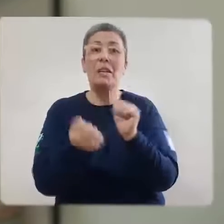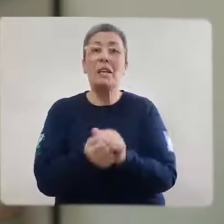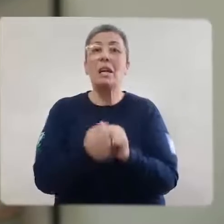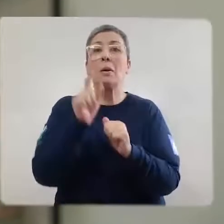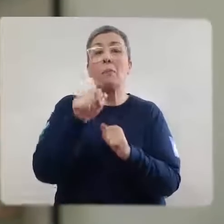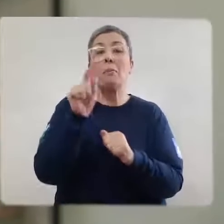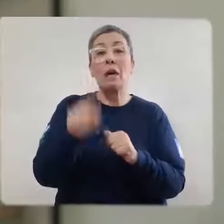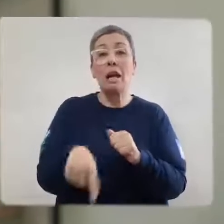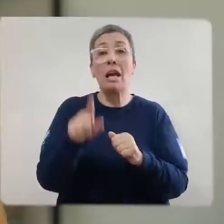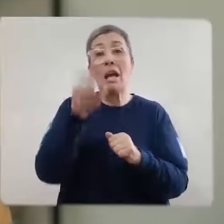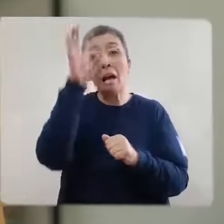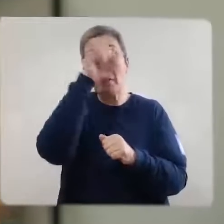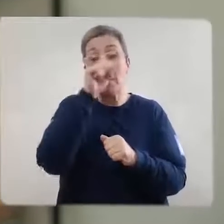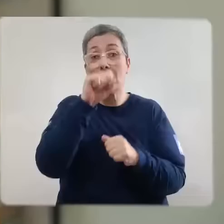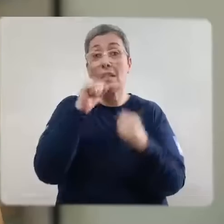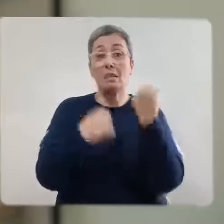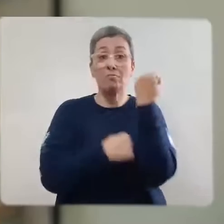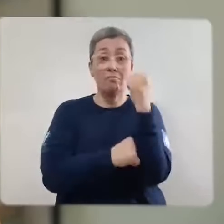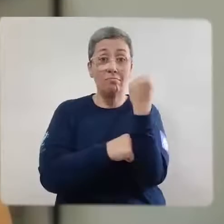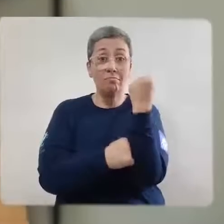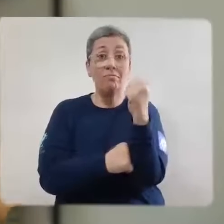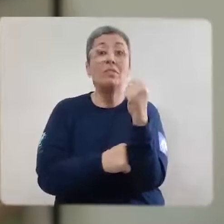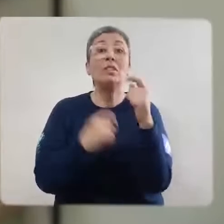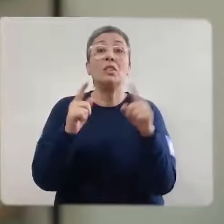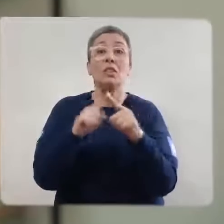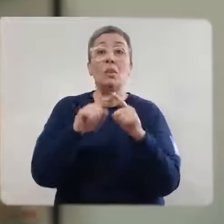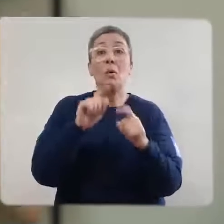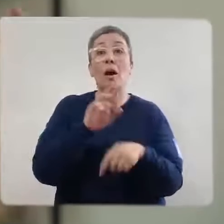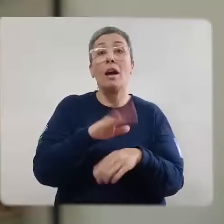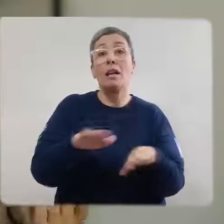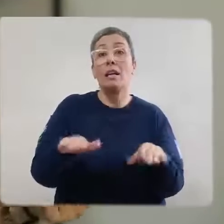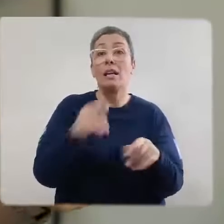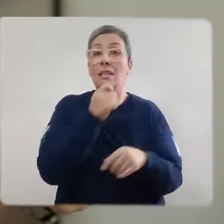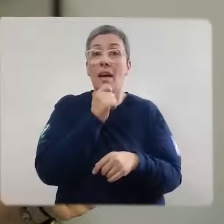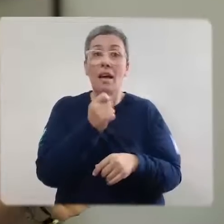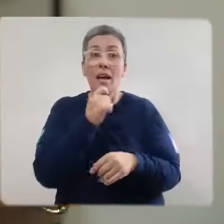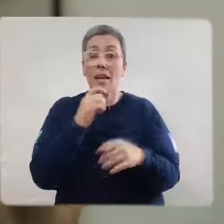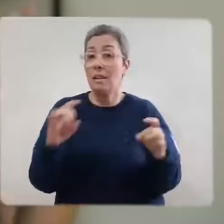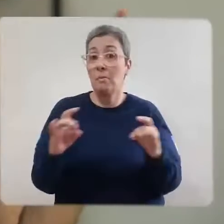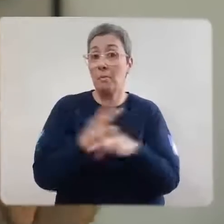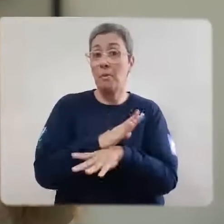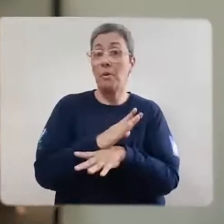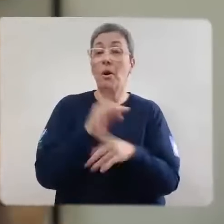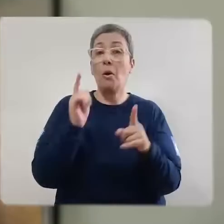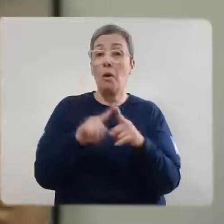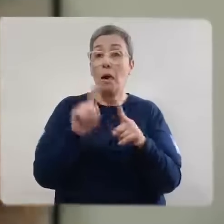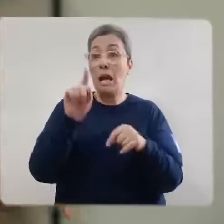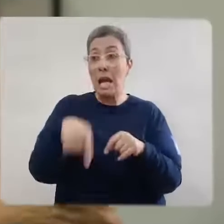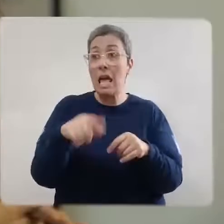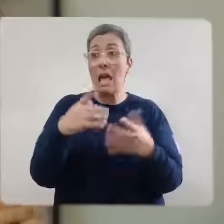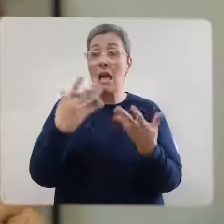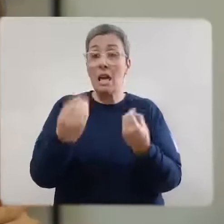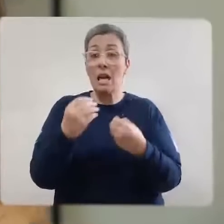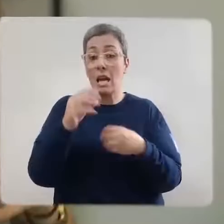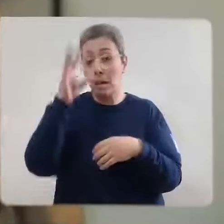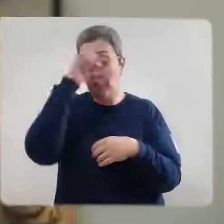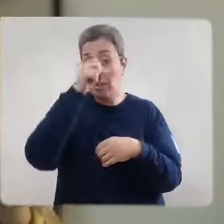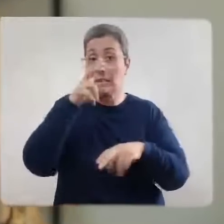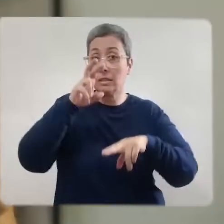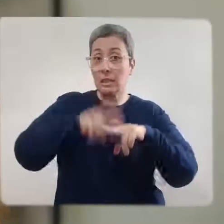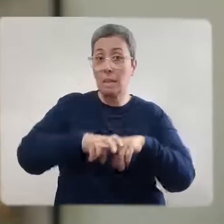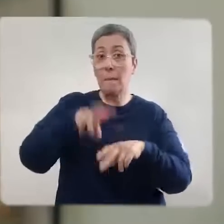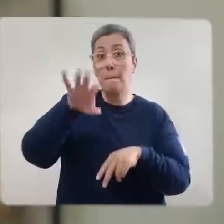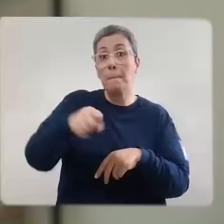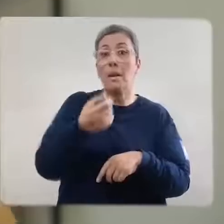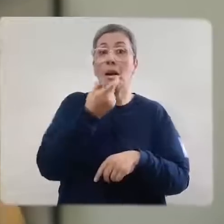adaptada, ela prevê aprendizagens motoras. Então a criança não tem o motor, essa aprendizagem de sentar